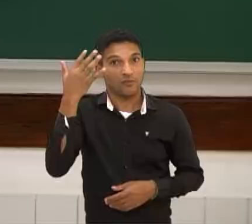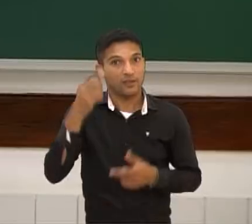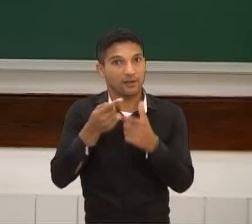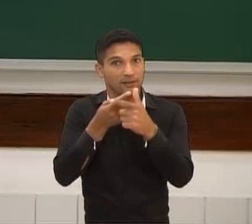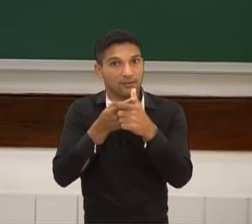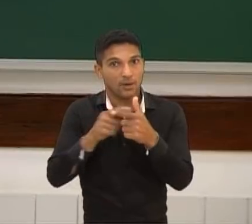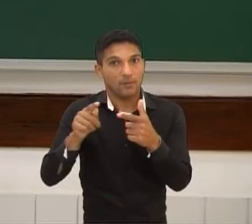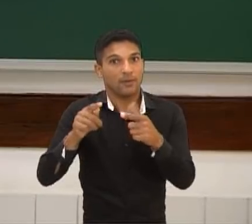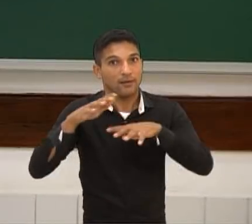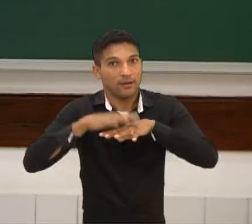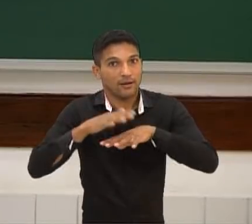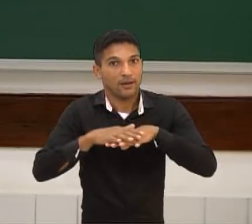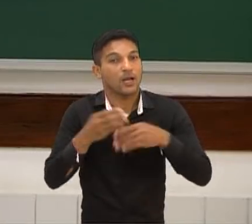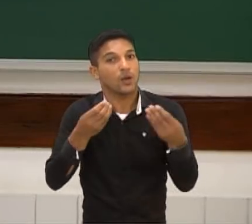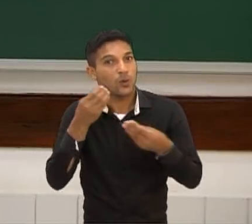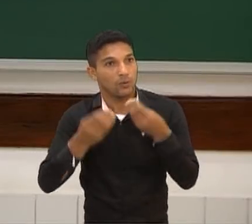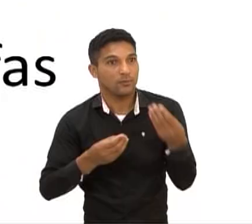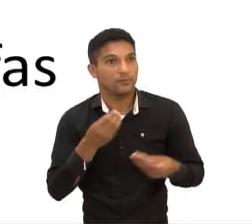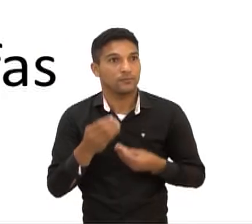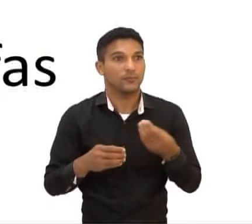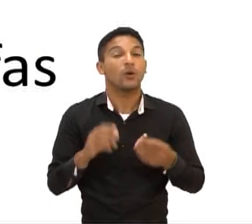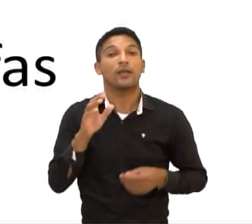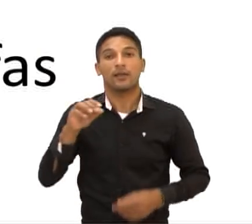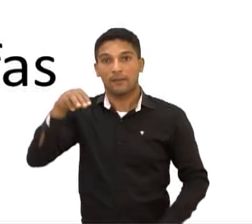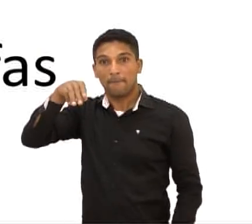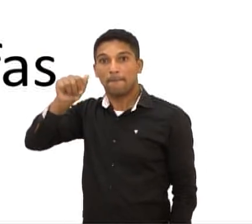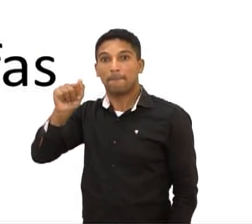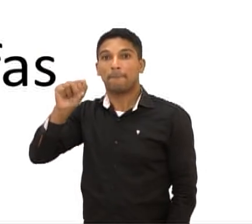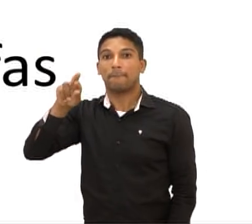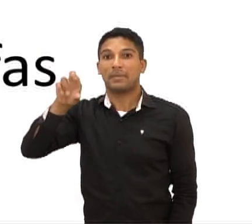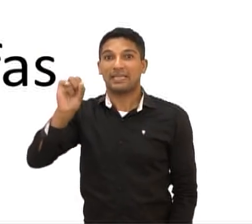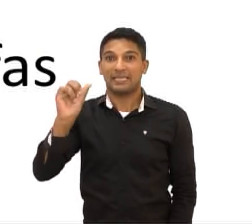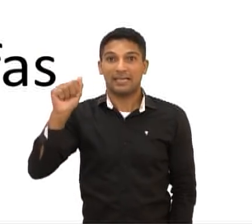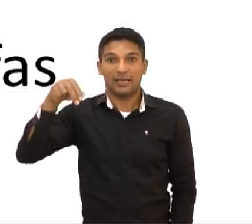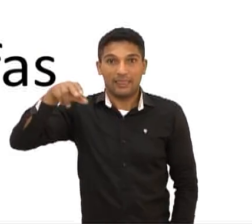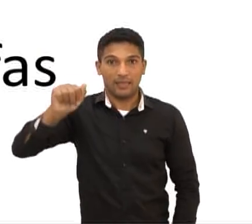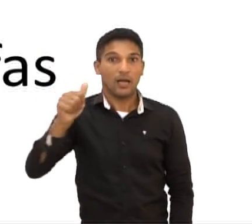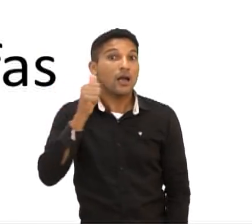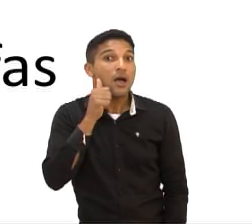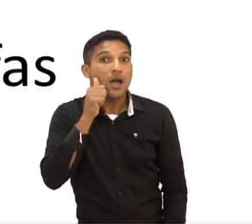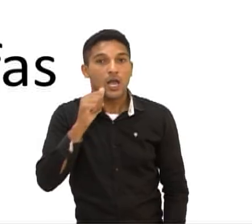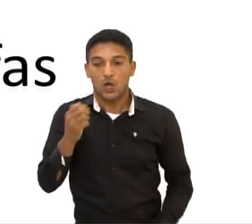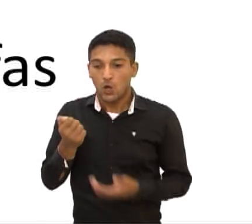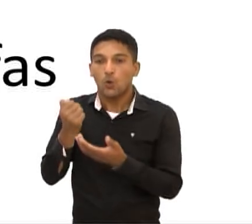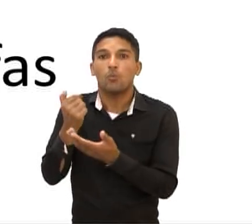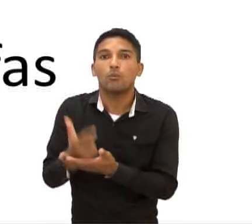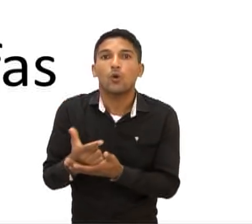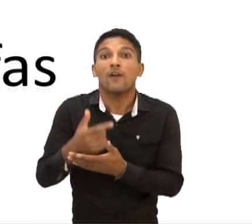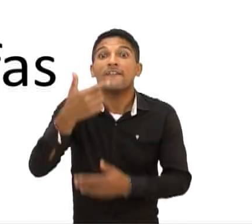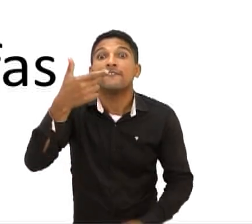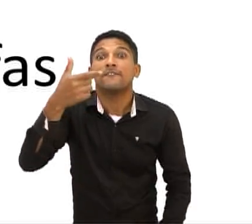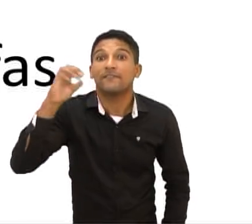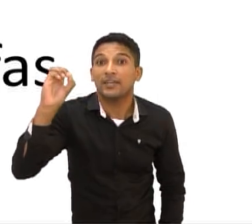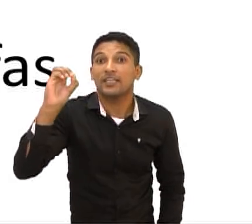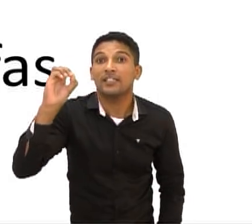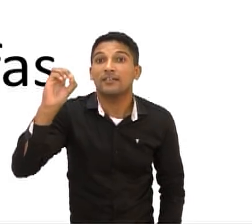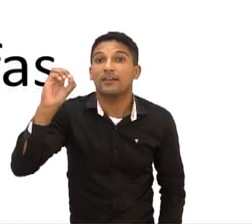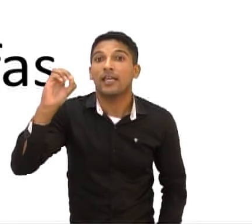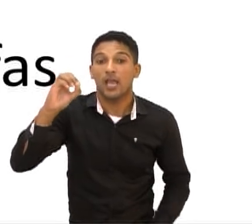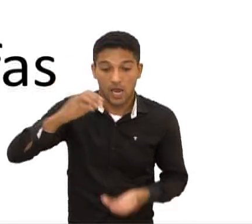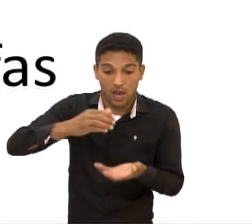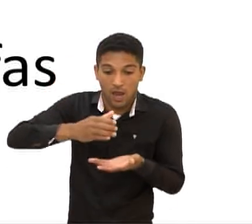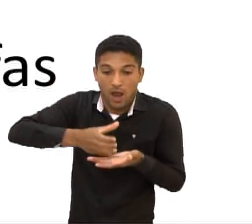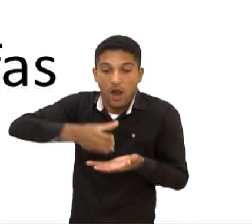pensar como que fazemos para resolver. Mariana comprou 20 garrafas de suco para a sua festa de